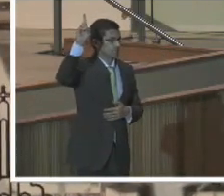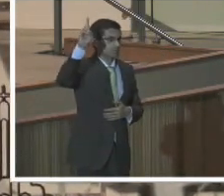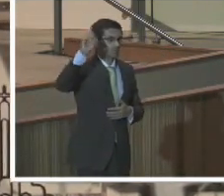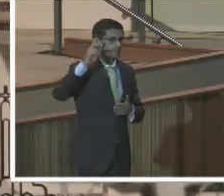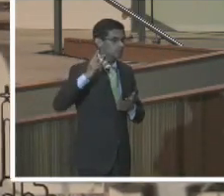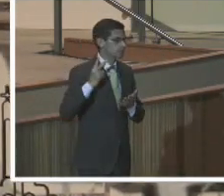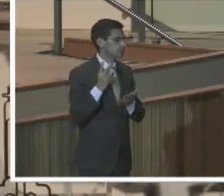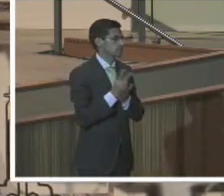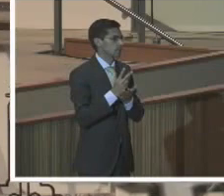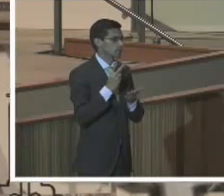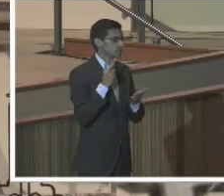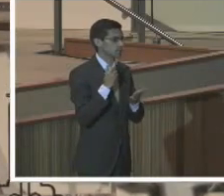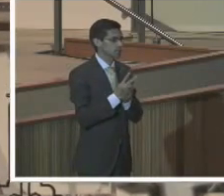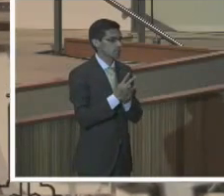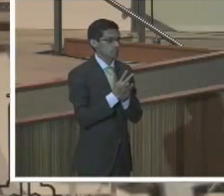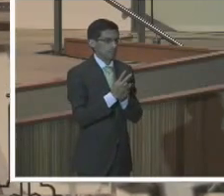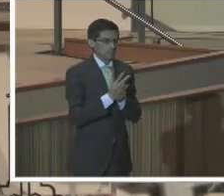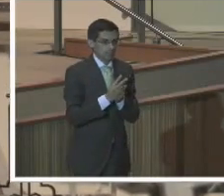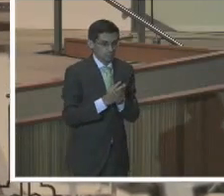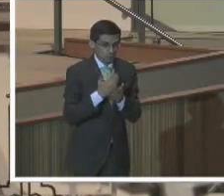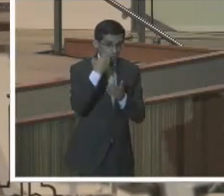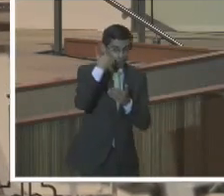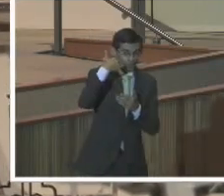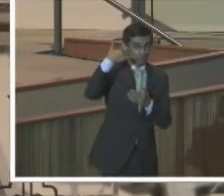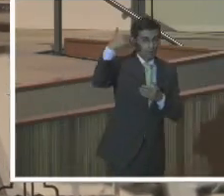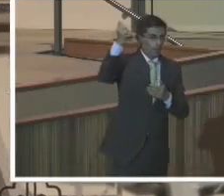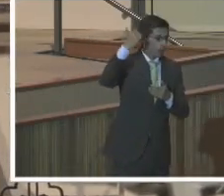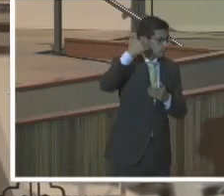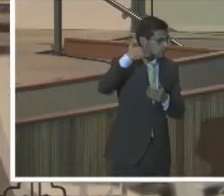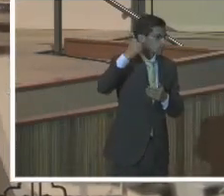bater na porta do nosso coração